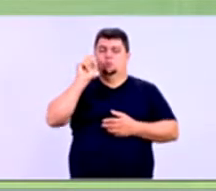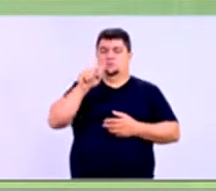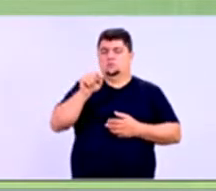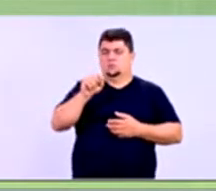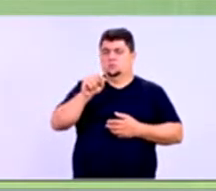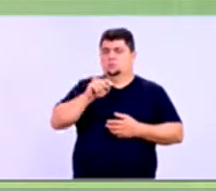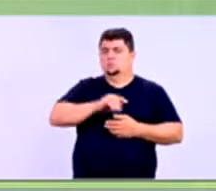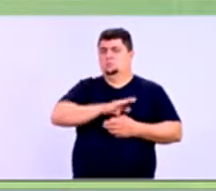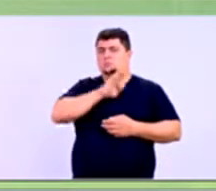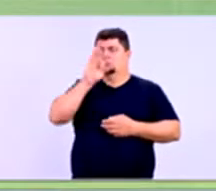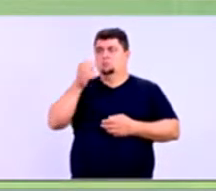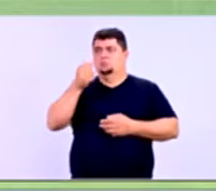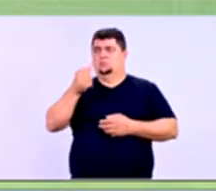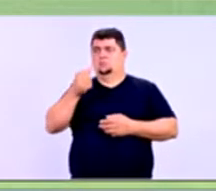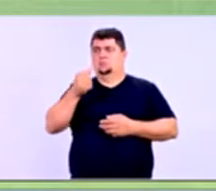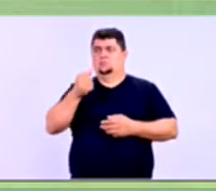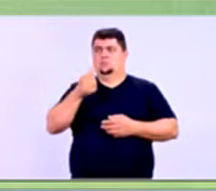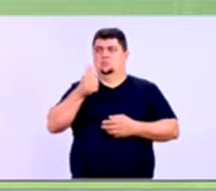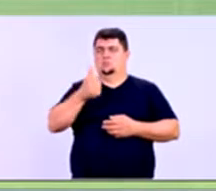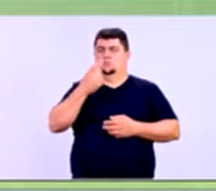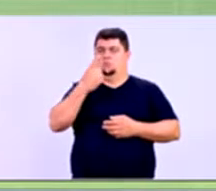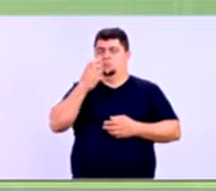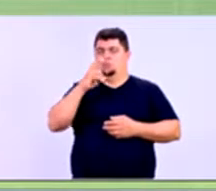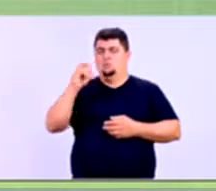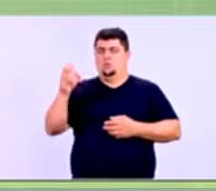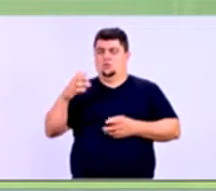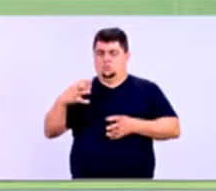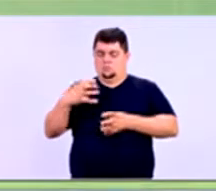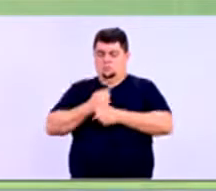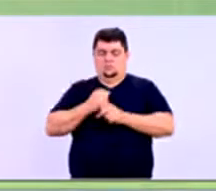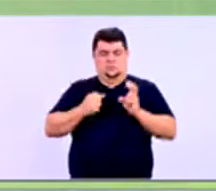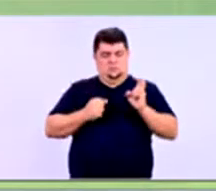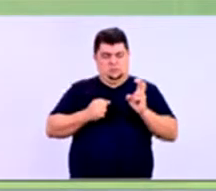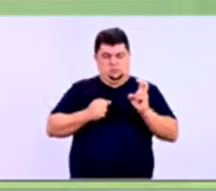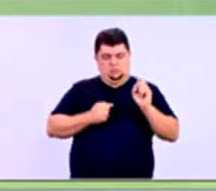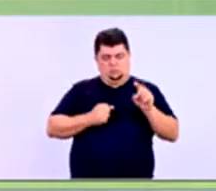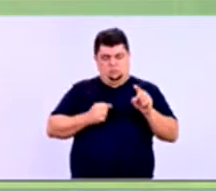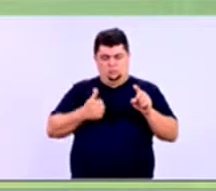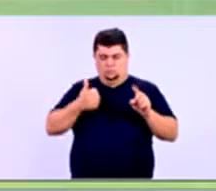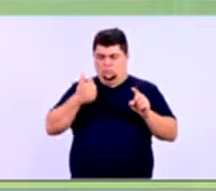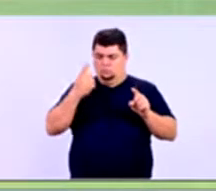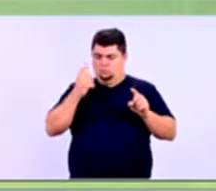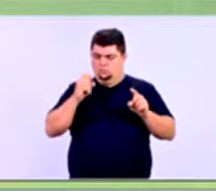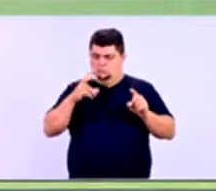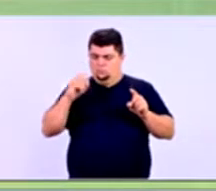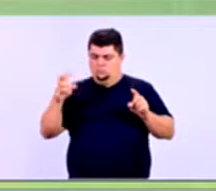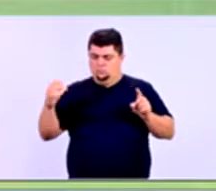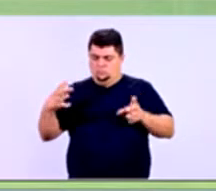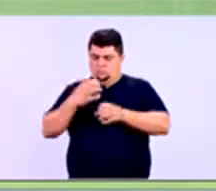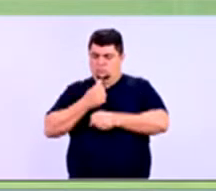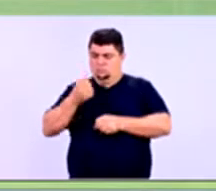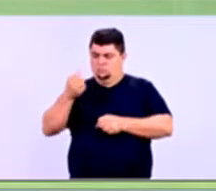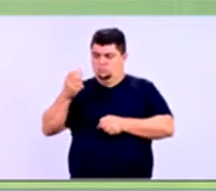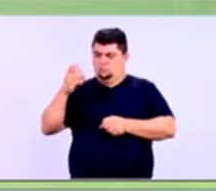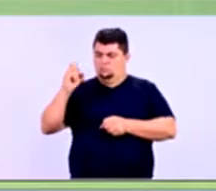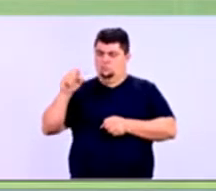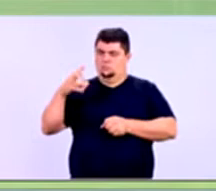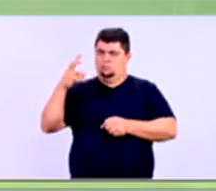dos 15 mil, 1.500. Então, combinei de pagar 5 mil da dívida, mais os juros, vou